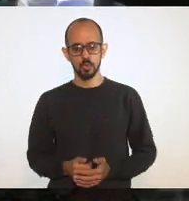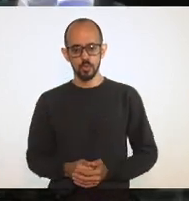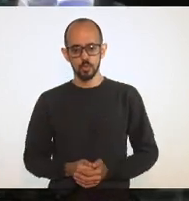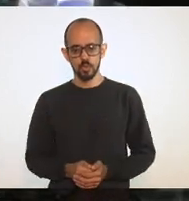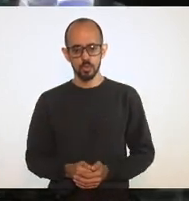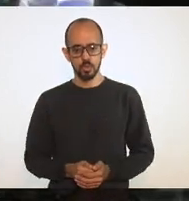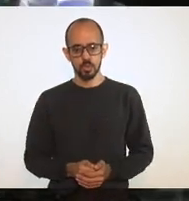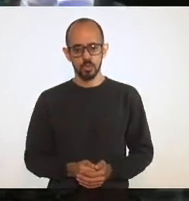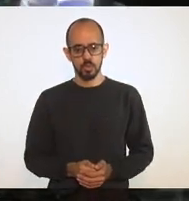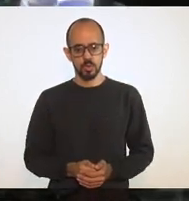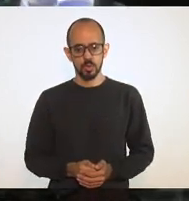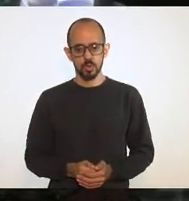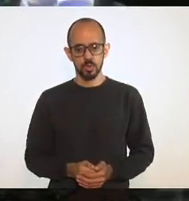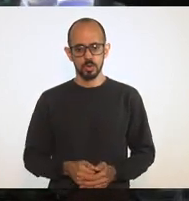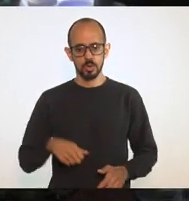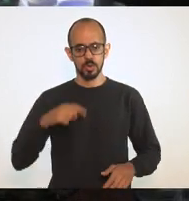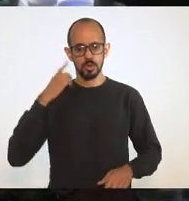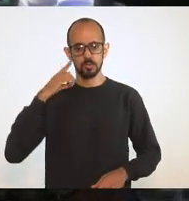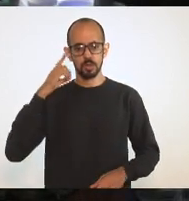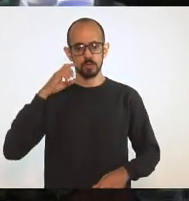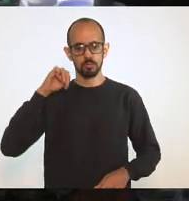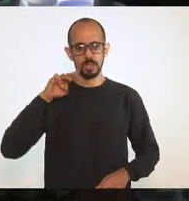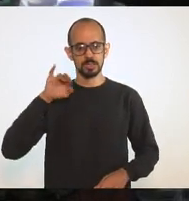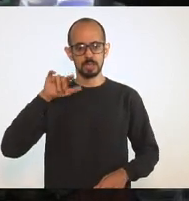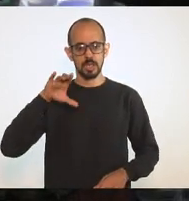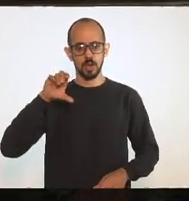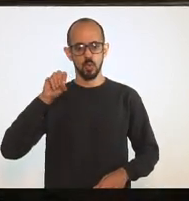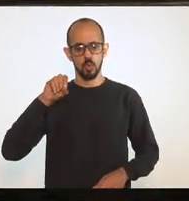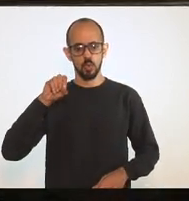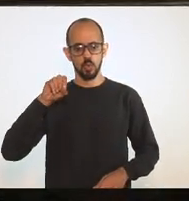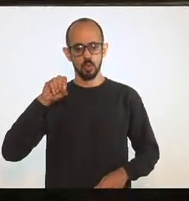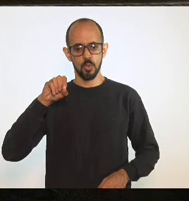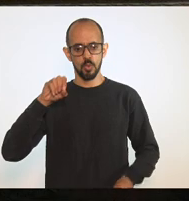Deputado Marcelo Cabeleireiro.